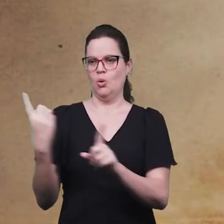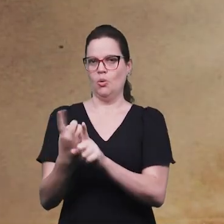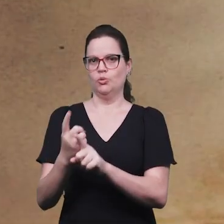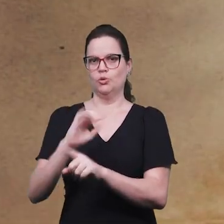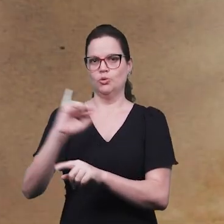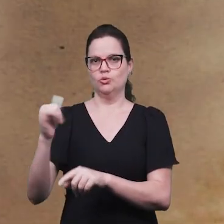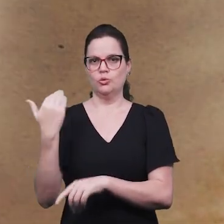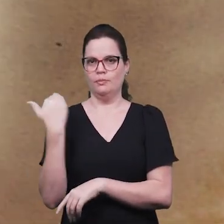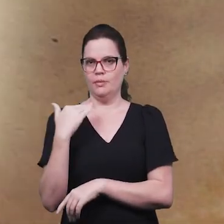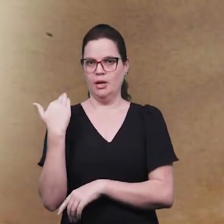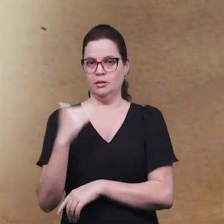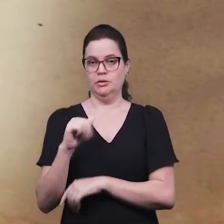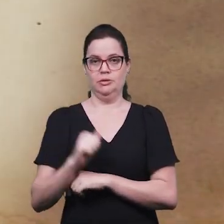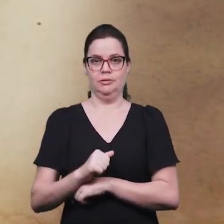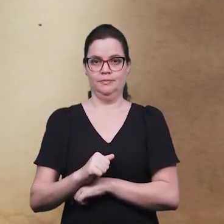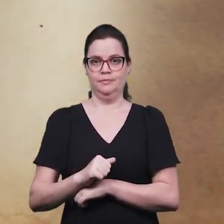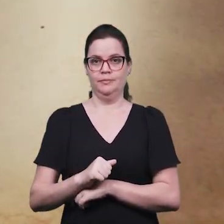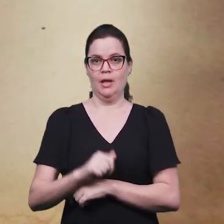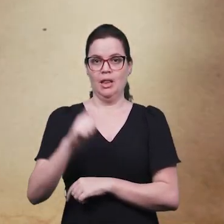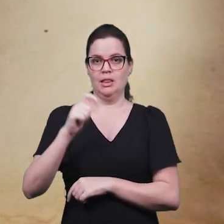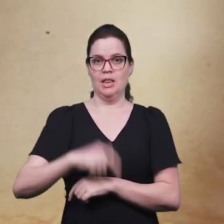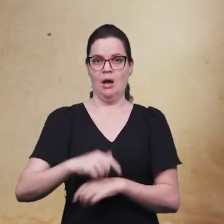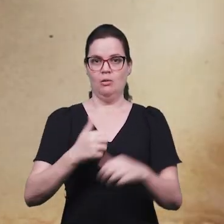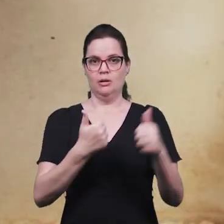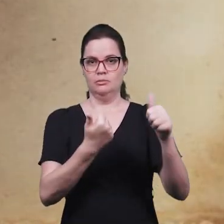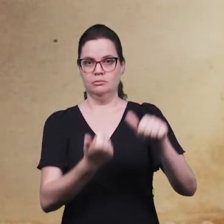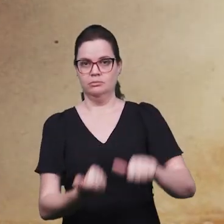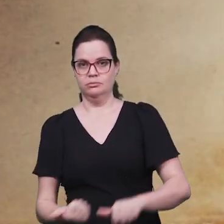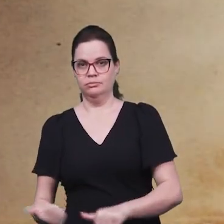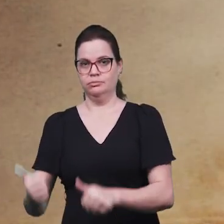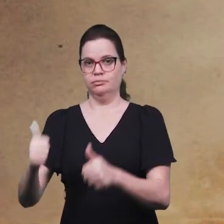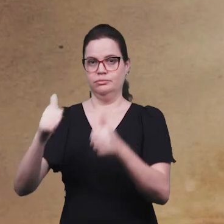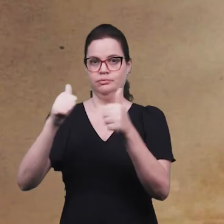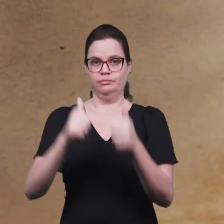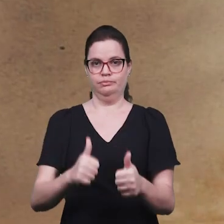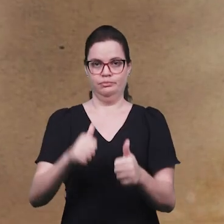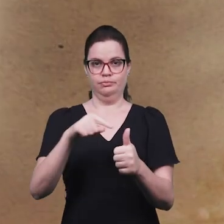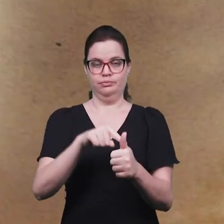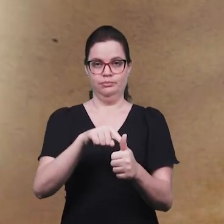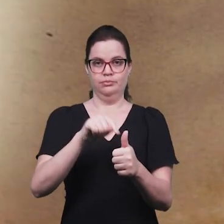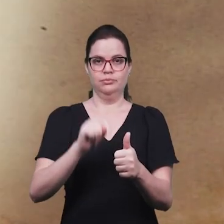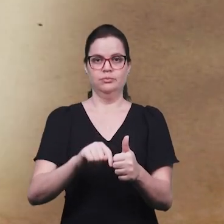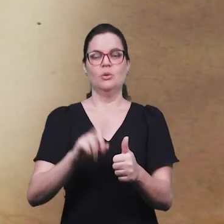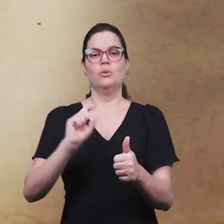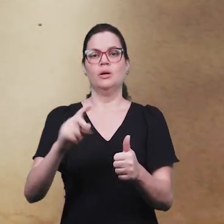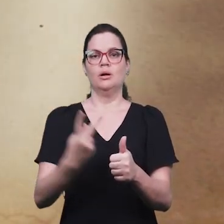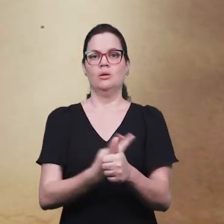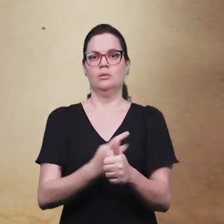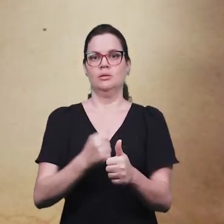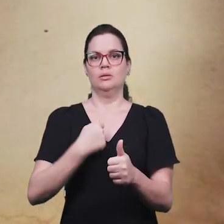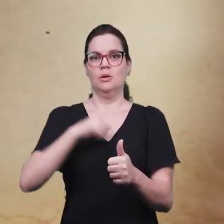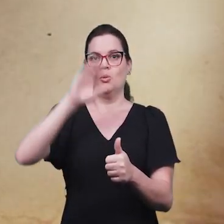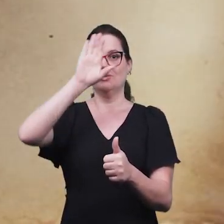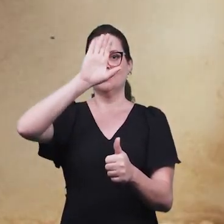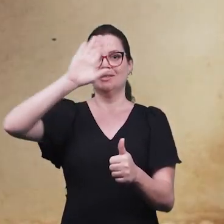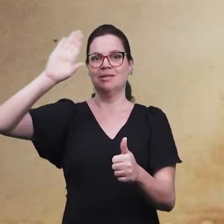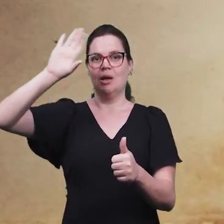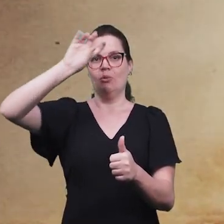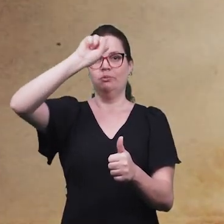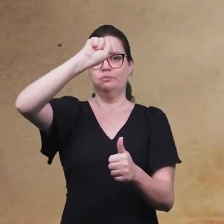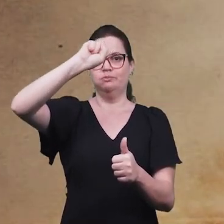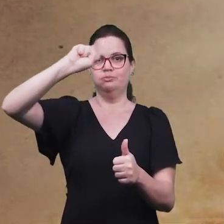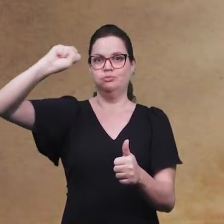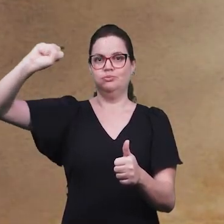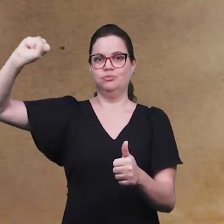ter com João. E sendo Jesus batizado, saiu logo da água, e eis que se lhe abriram os